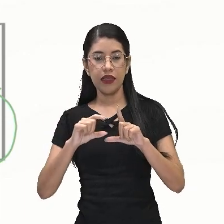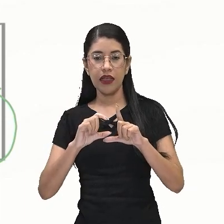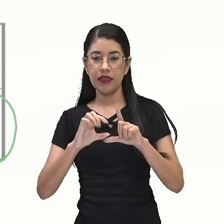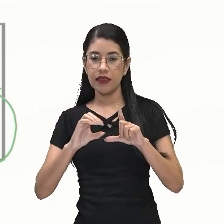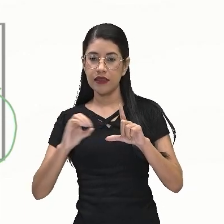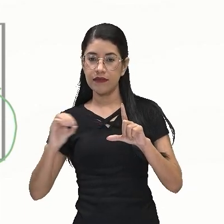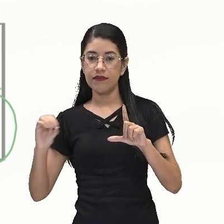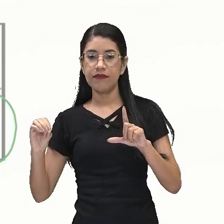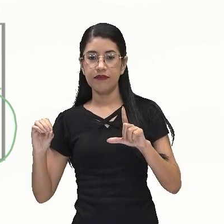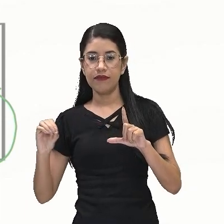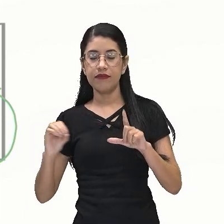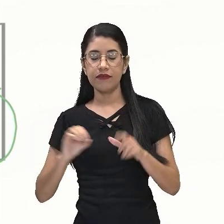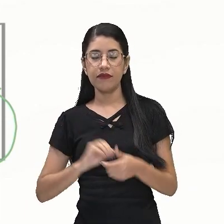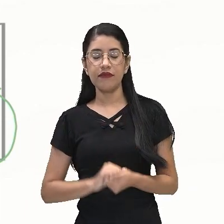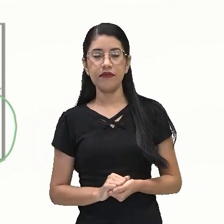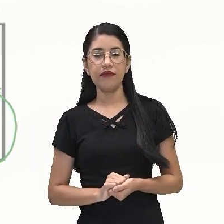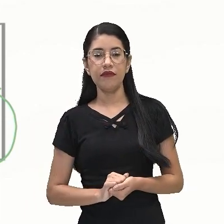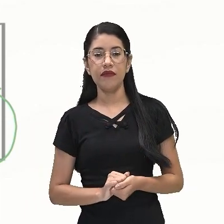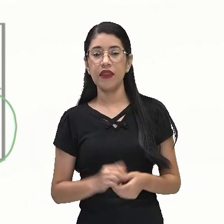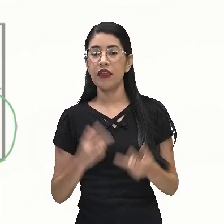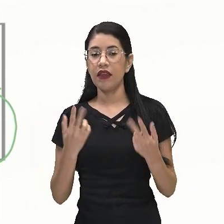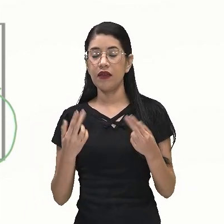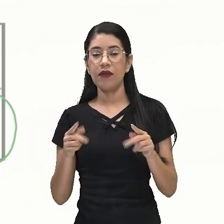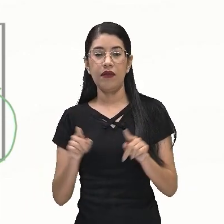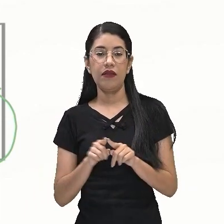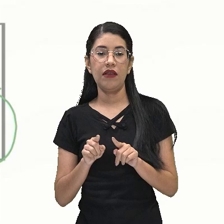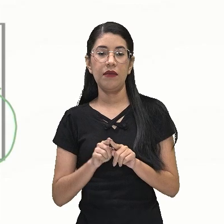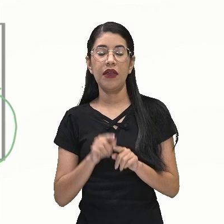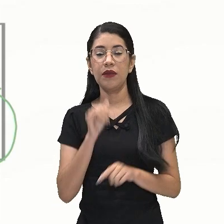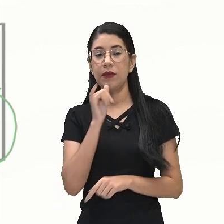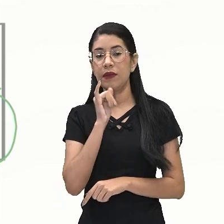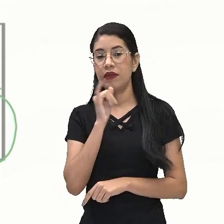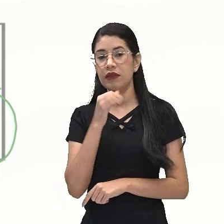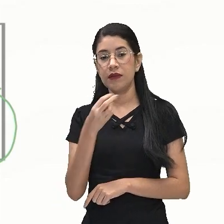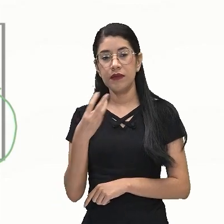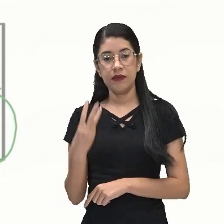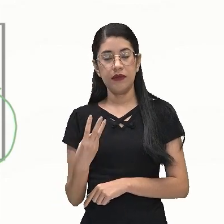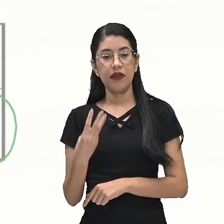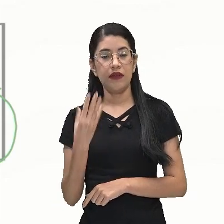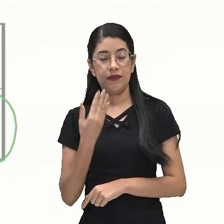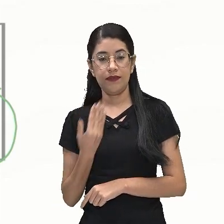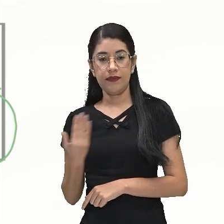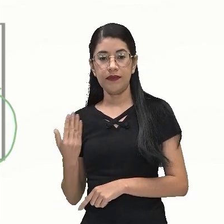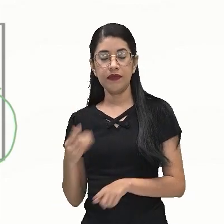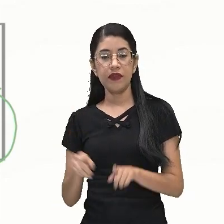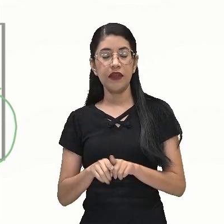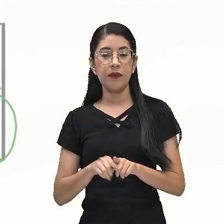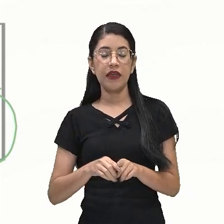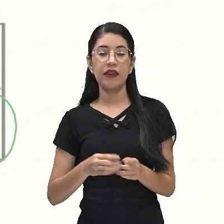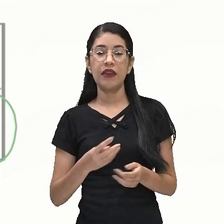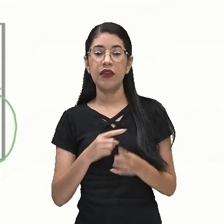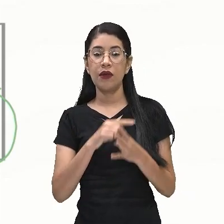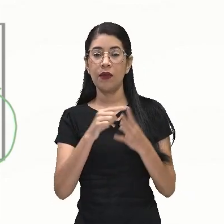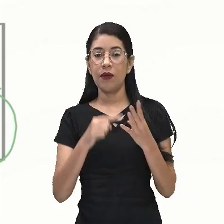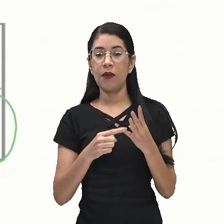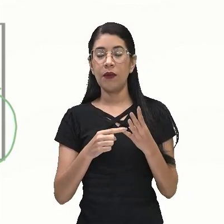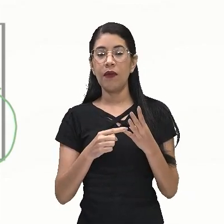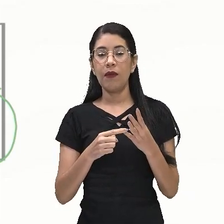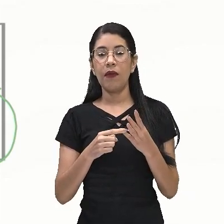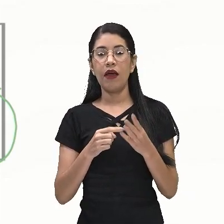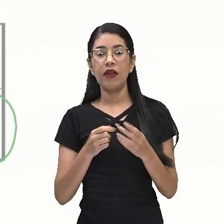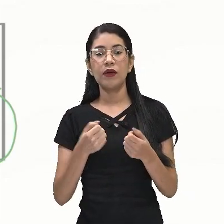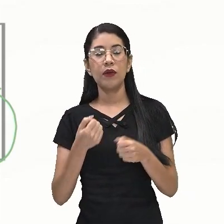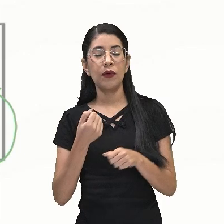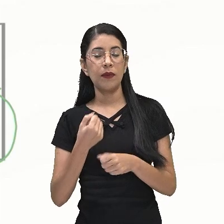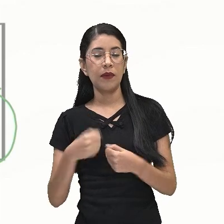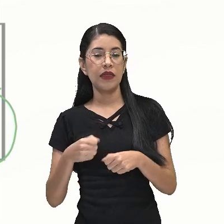0. Ok? A mesma coisa vale aqui para o nosso exemplo 3. Ó. Temos 4 incógnitas.